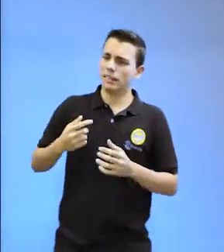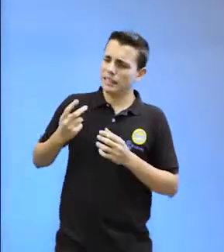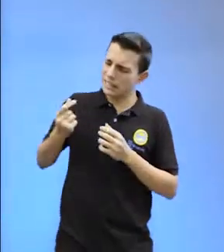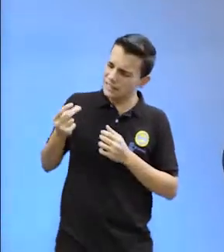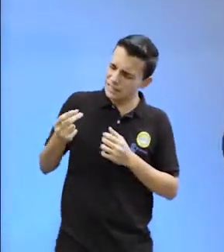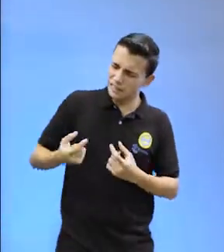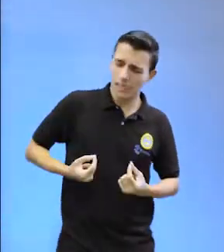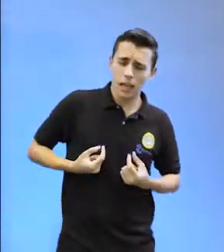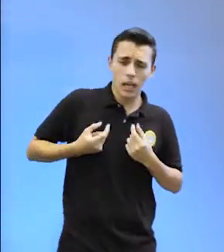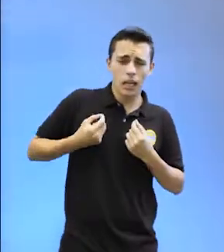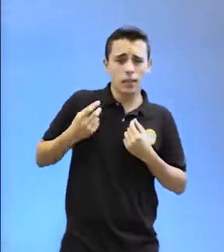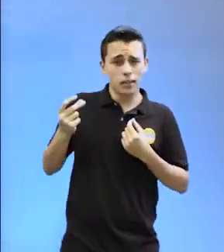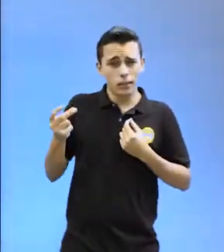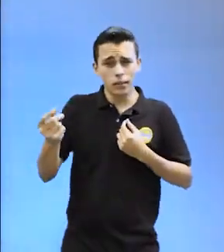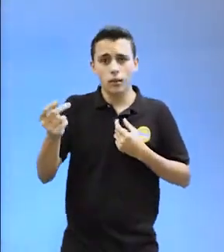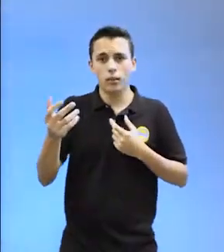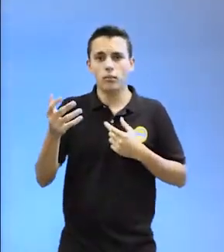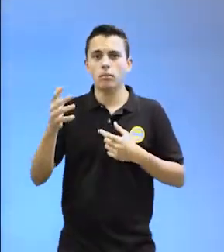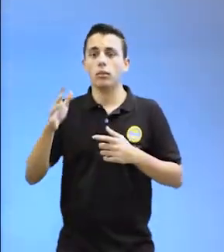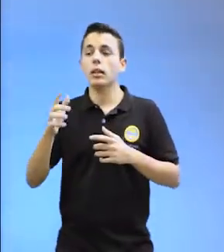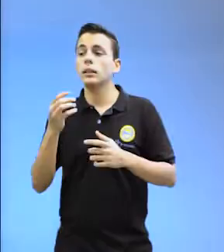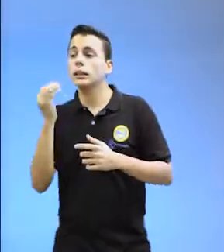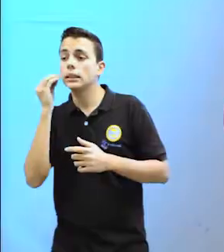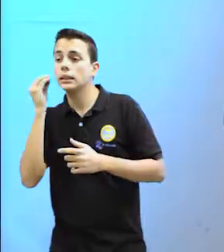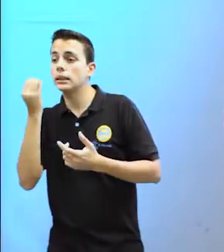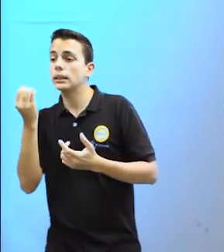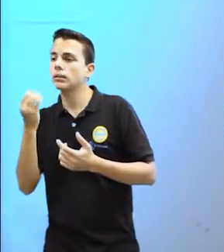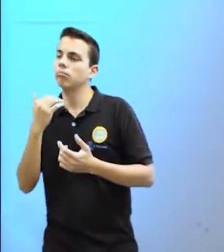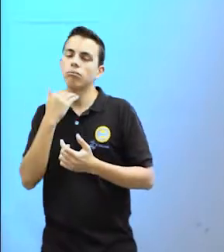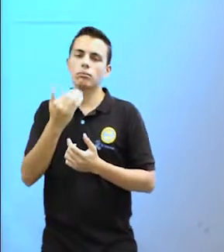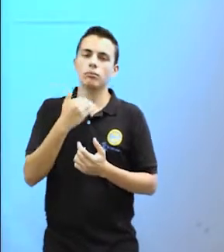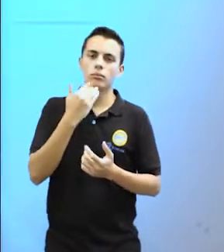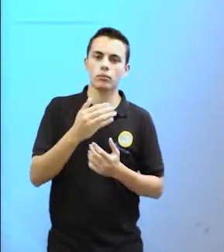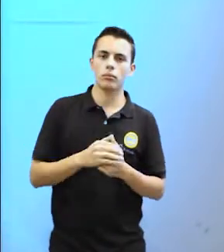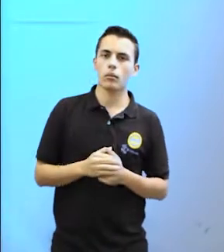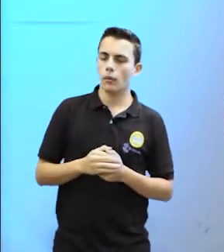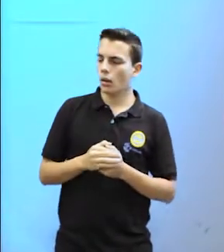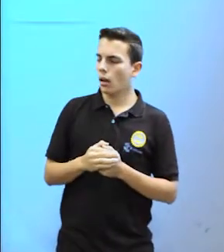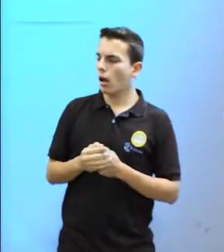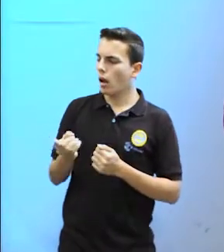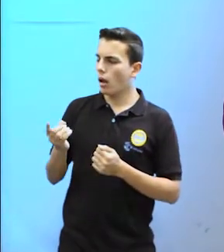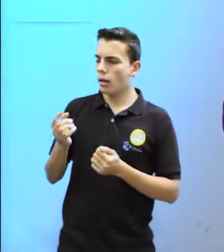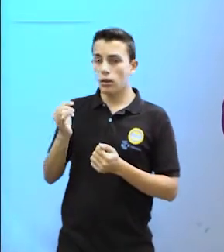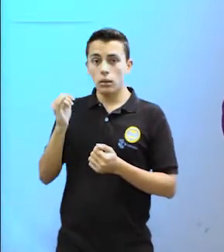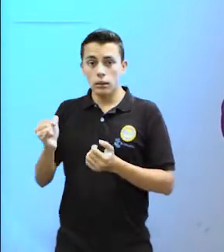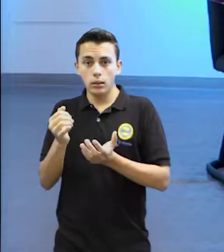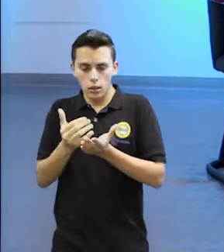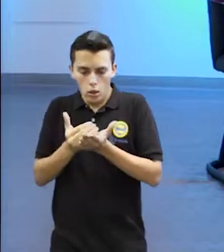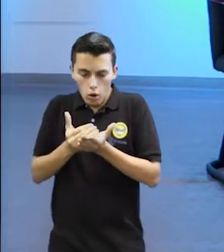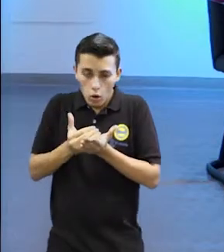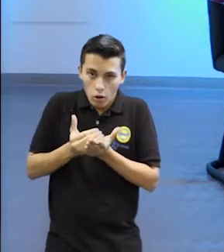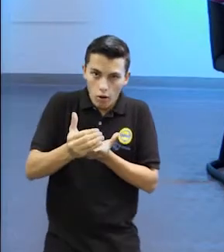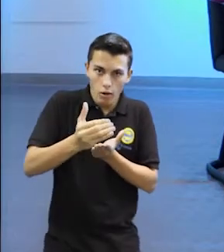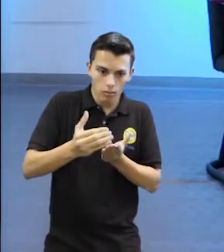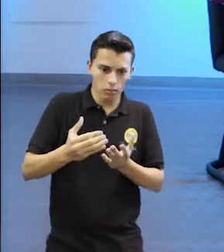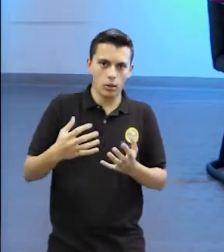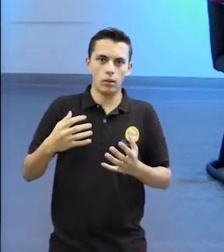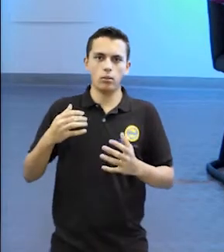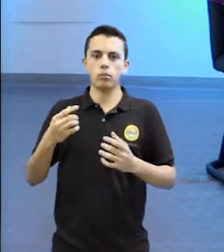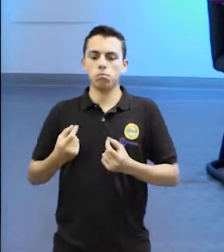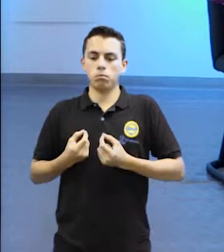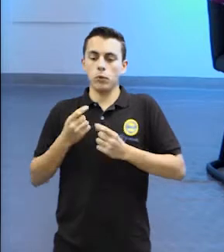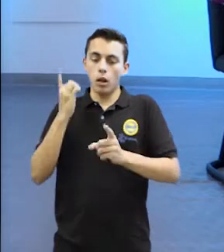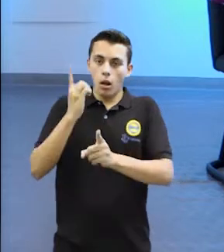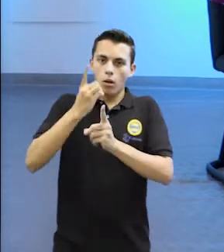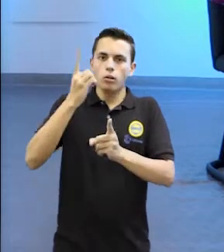aquilo desenvolvendo. E aí quando ela procura... E tem cura, né? E tem. Se for no comecinho, quando tem ela cura. Quando é 95% a chance